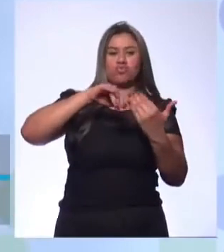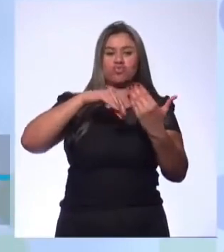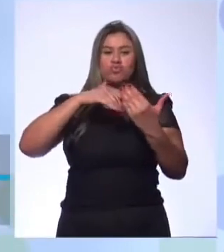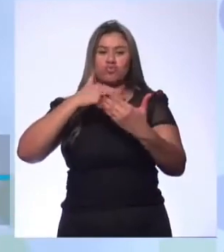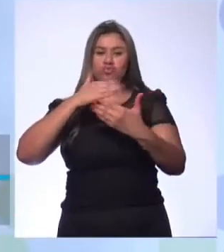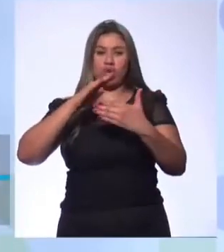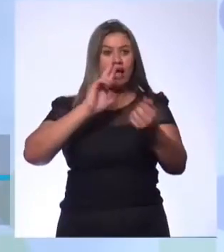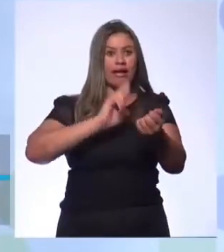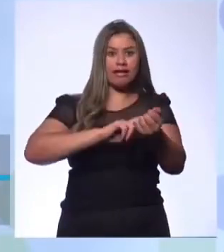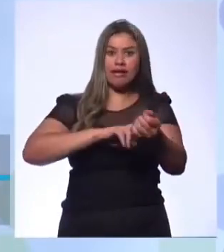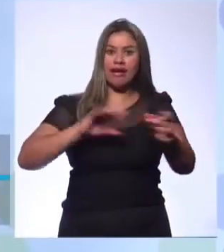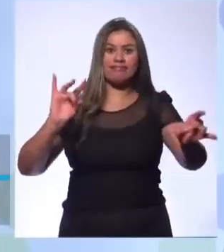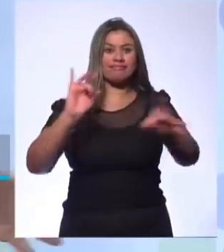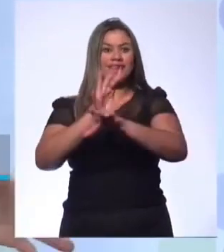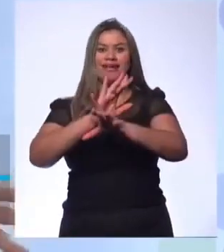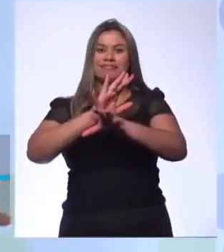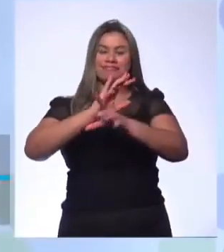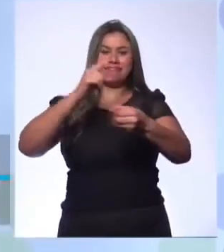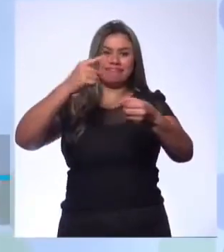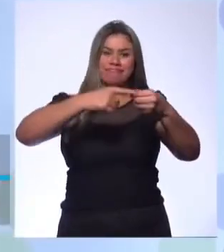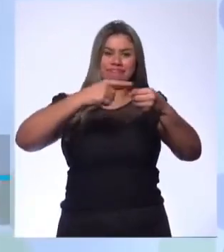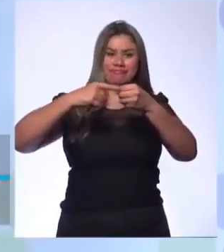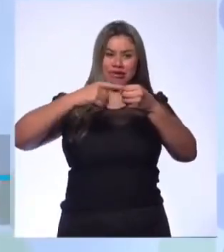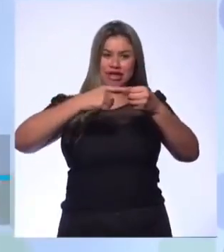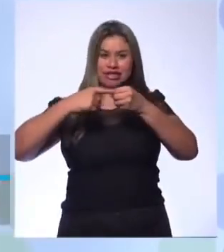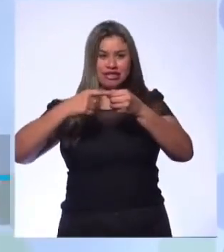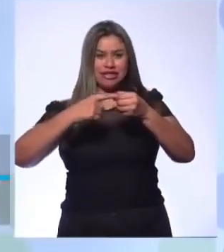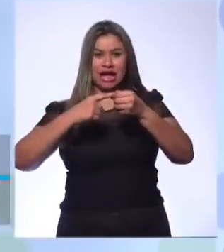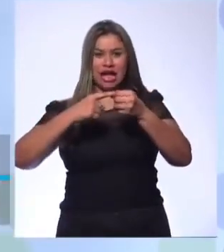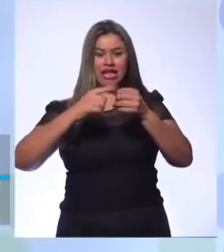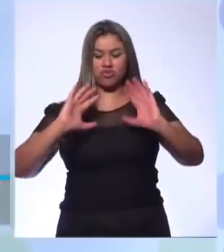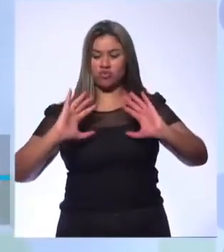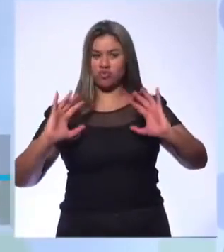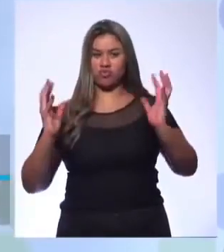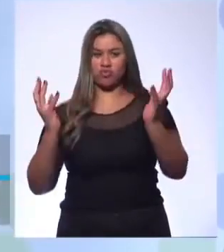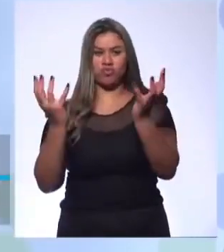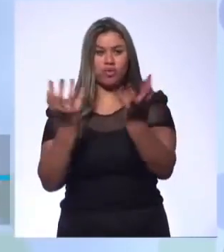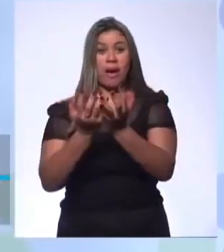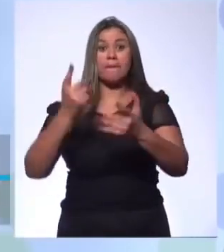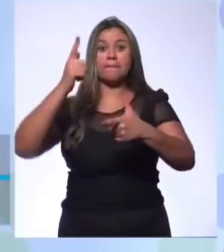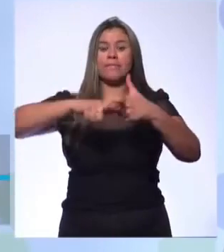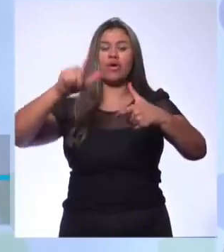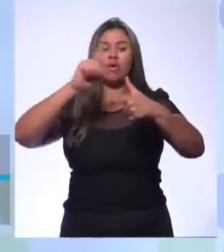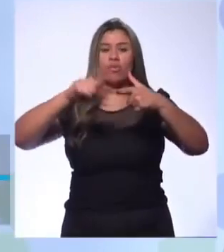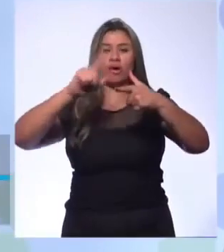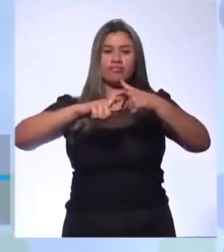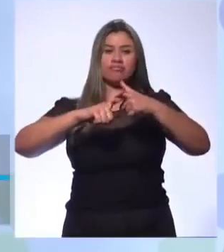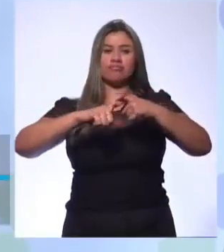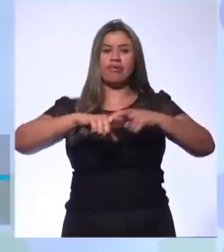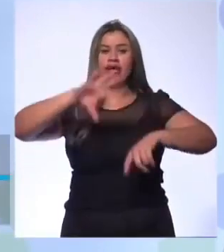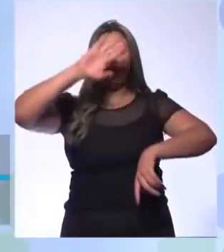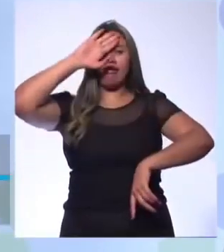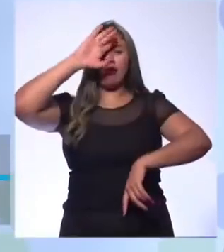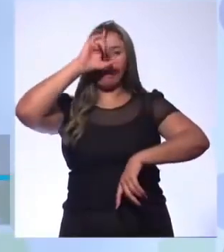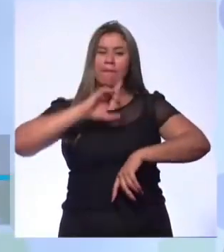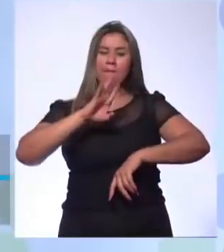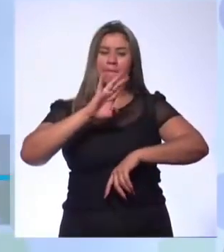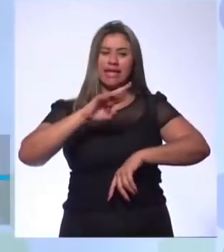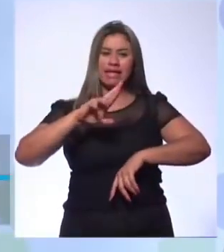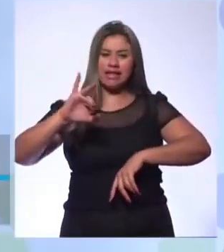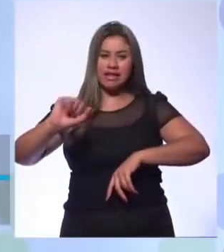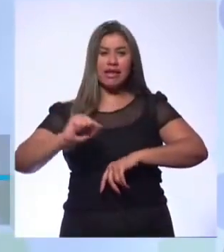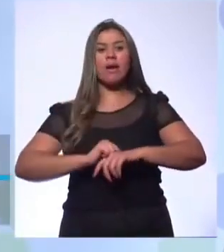esquece ritmo. A cidade está organizada ao redor de problemas, né? Febre amarela, beriberi,